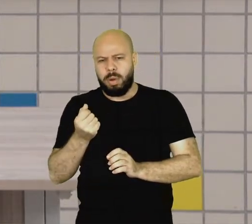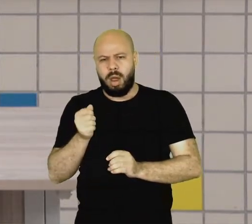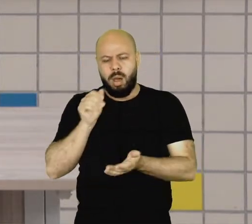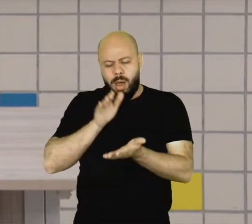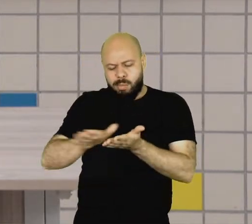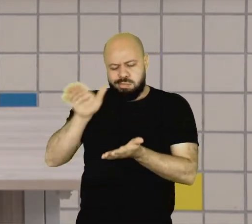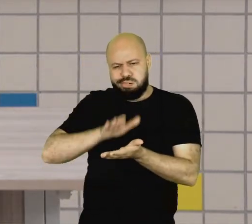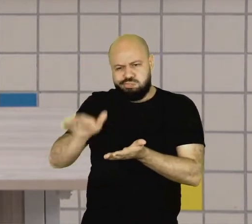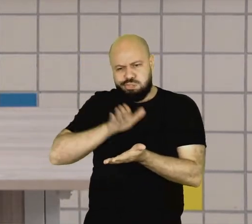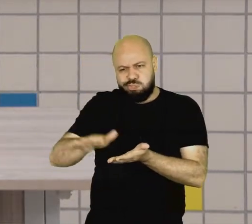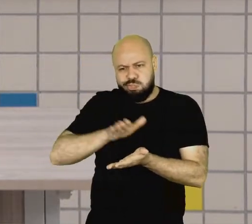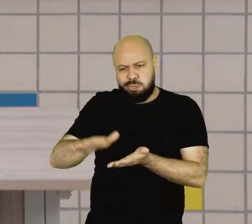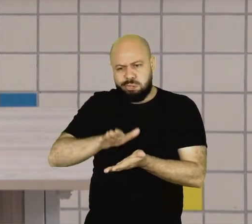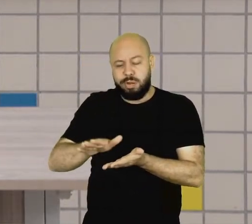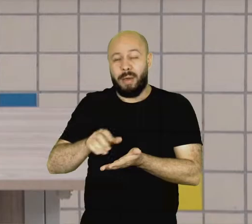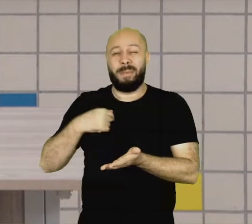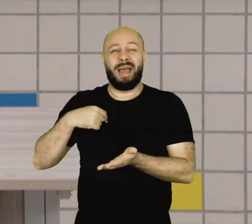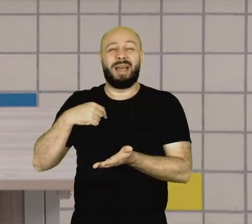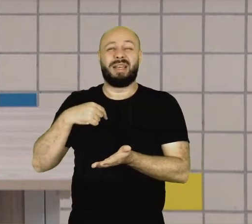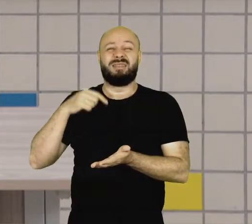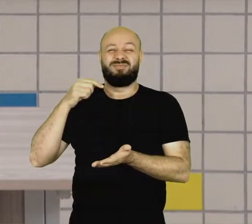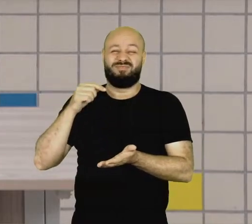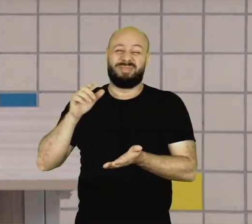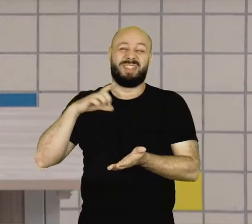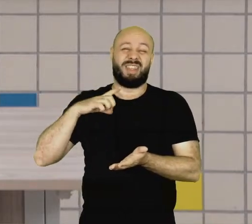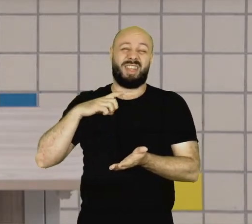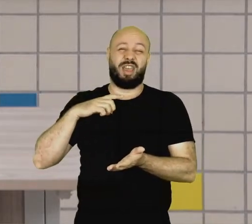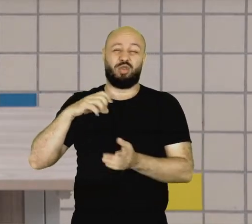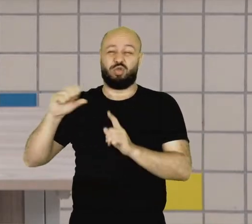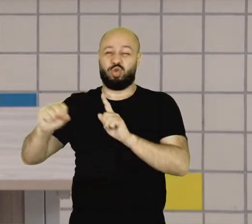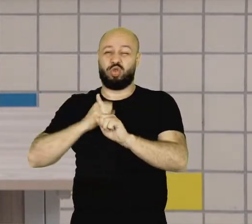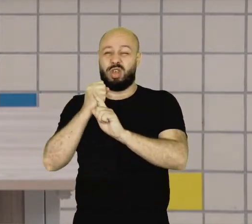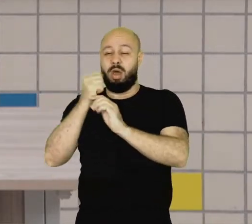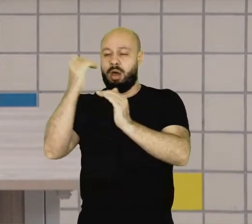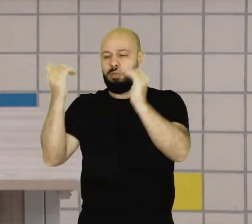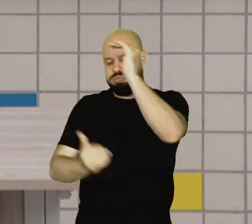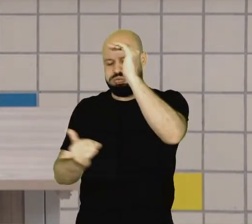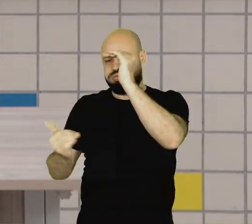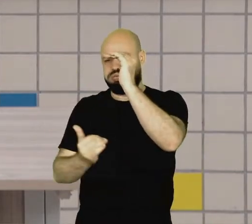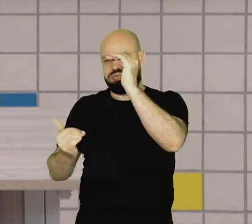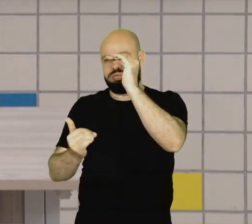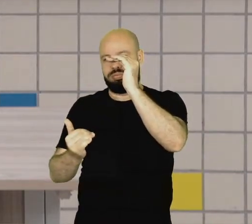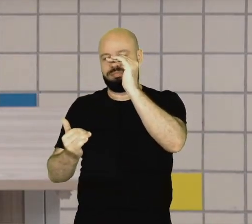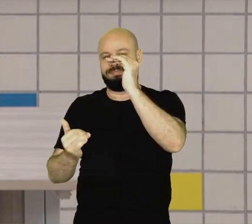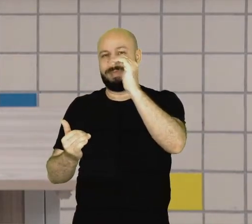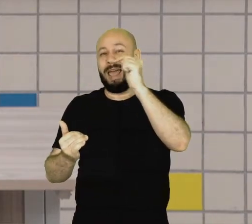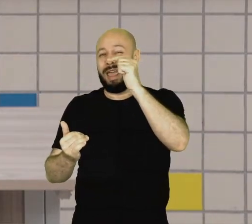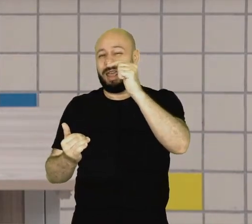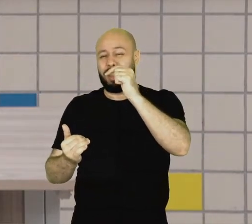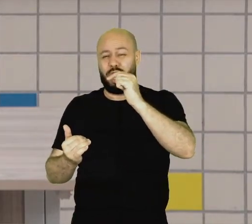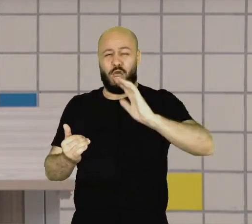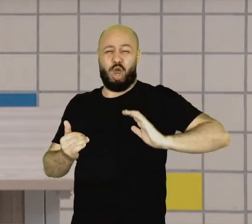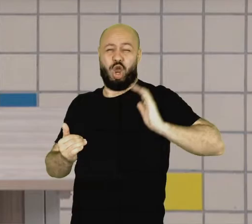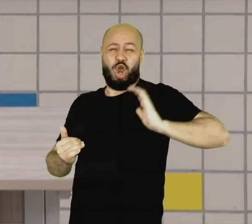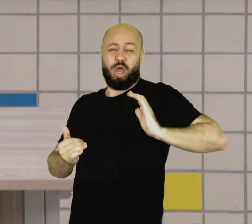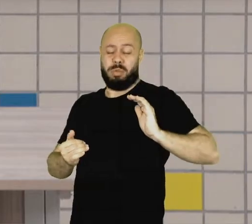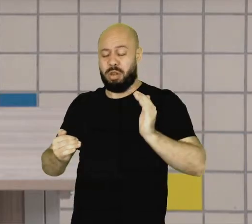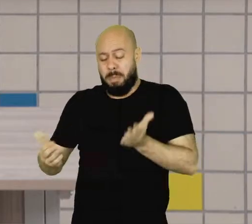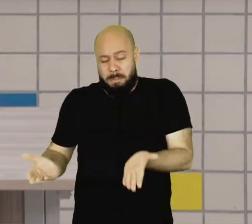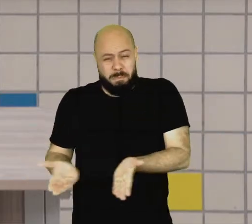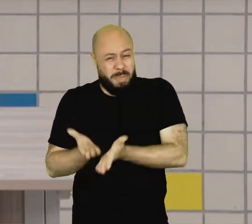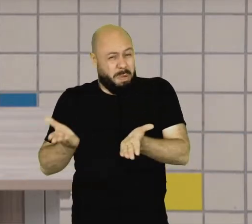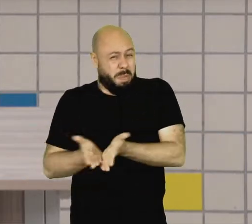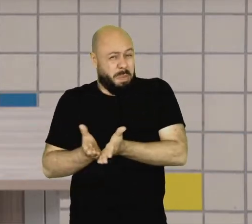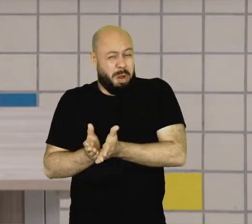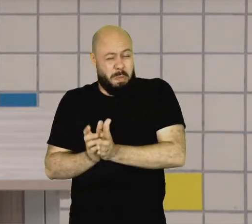grande, é um país que tem uma disparidade social muito grande. Eu tenho pessoas muito ricas e pessoas muito pobres. Eu